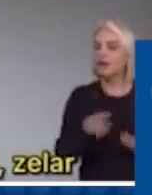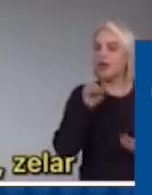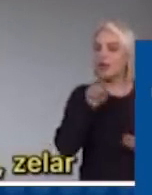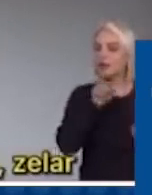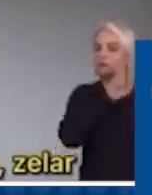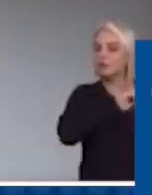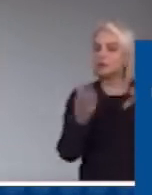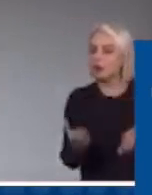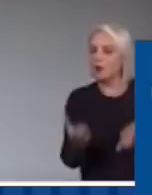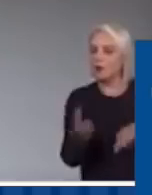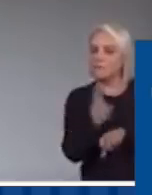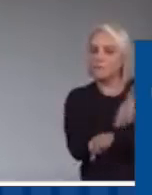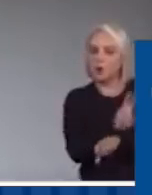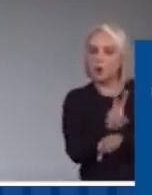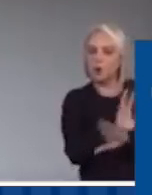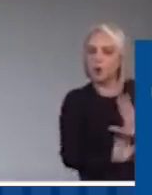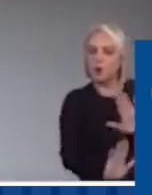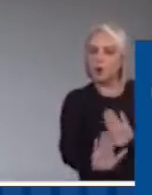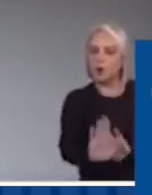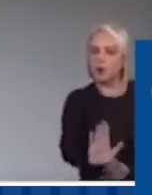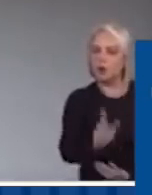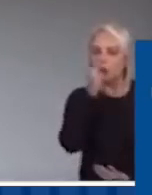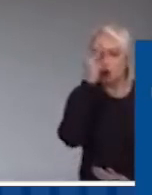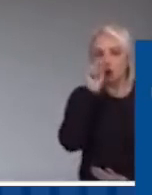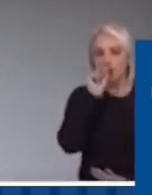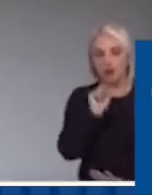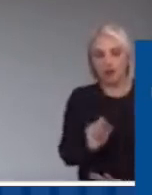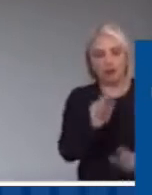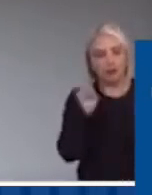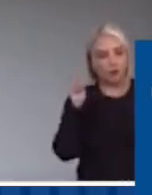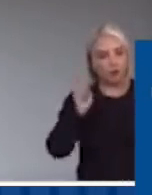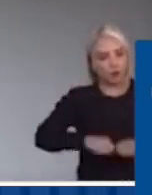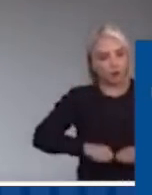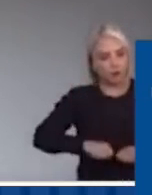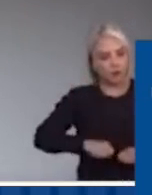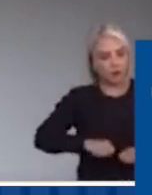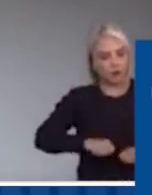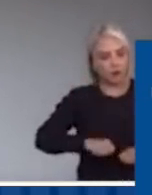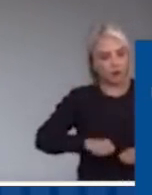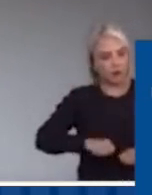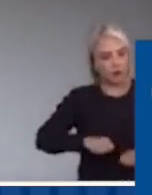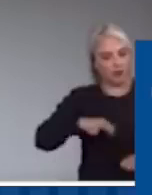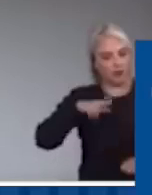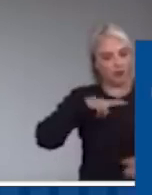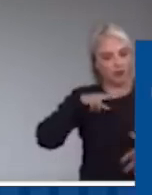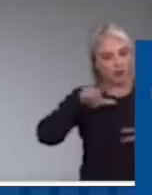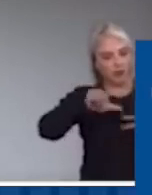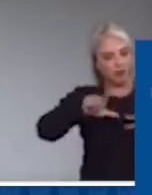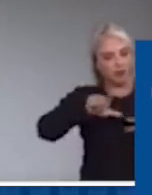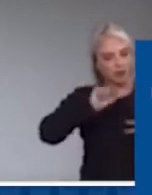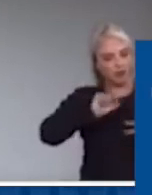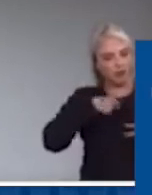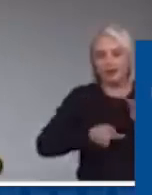Nacional zelar pela sua competência privativa legislativa frente à invasão por